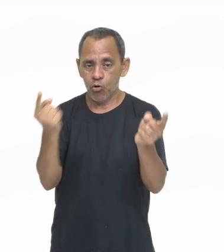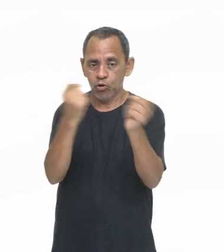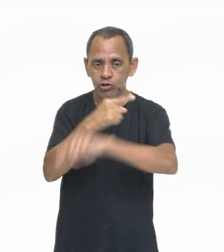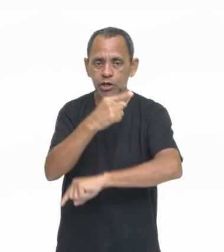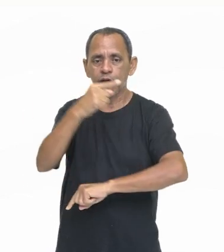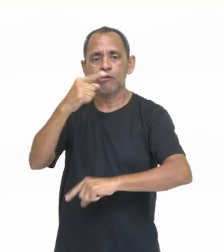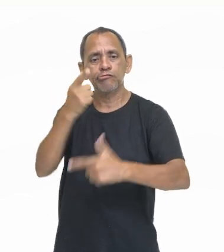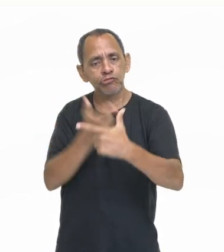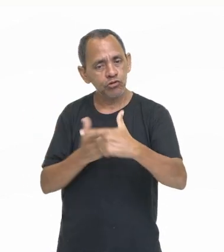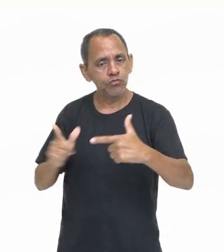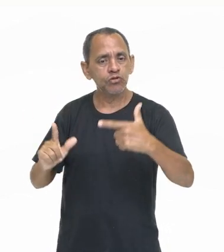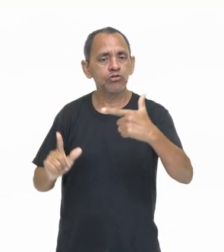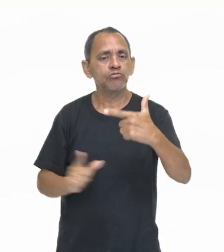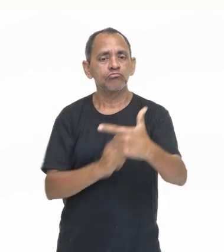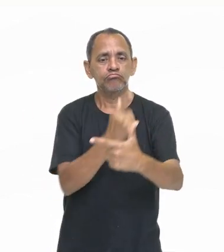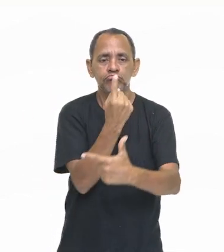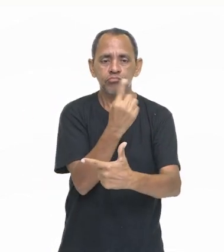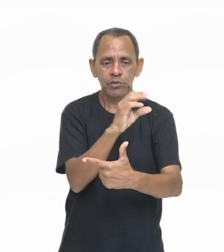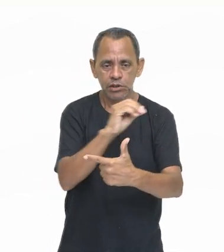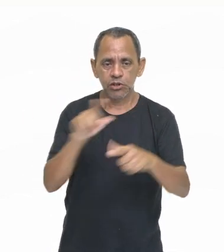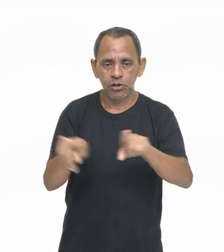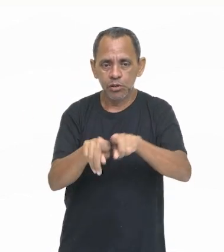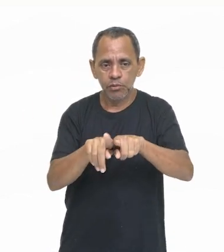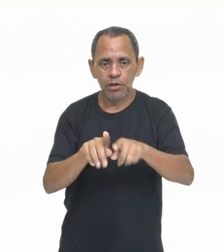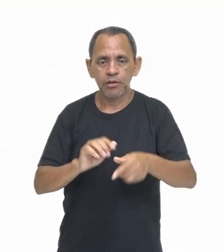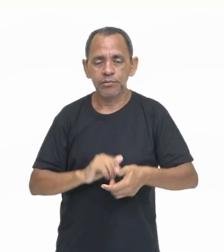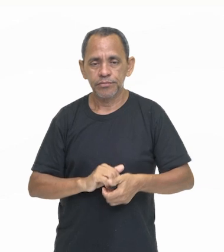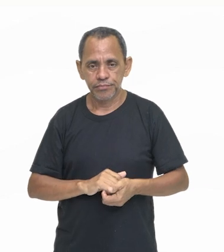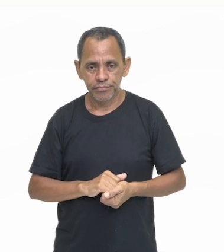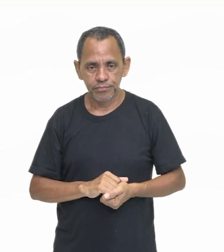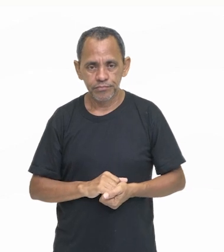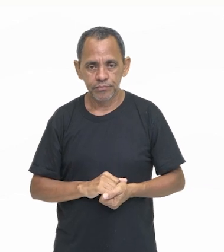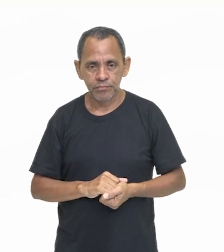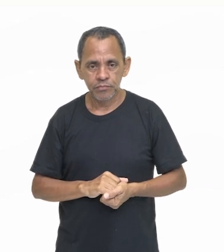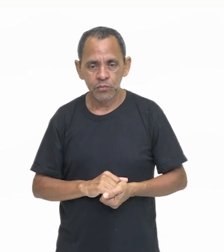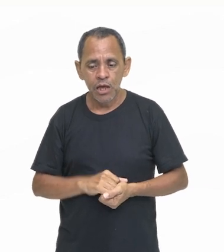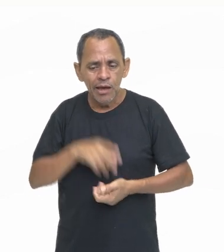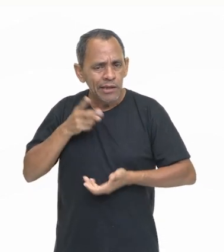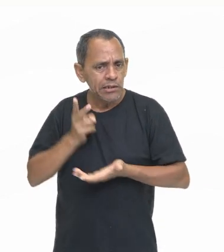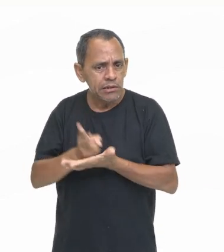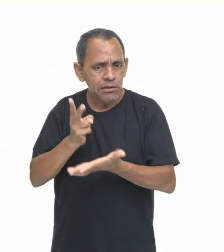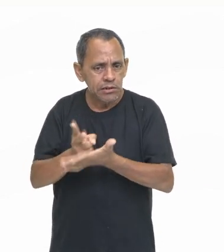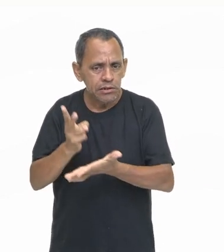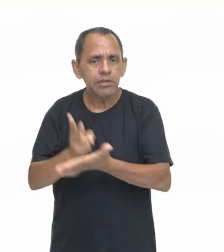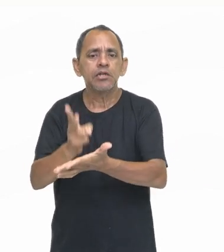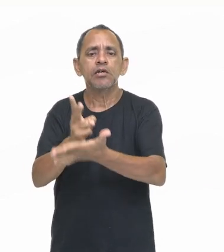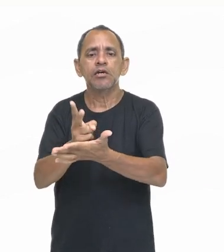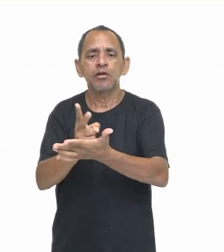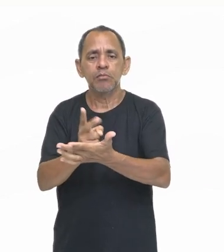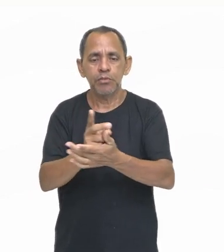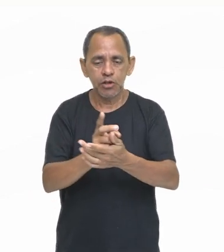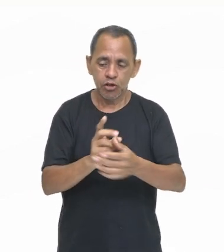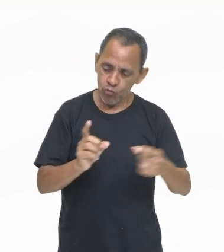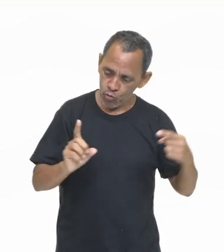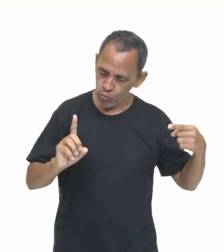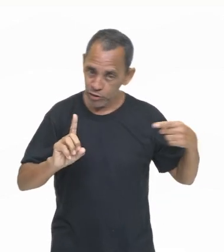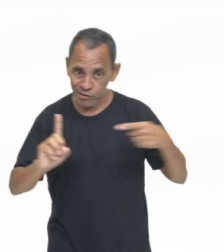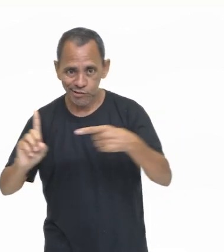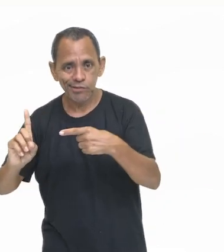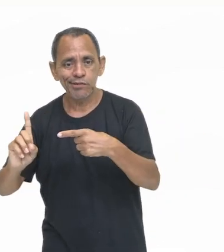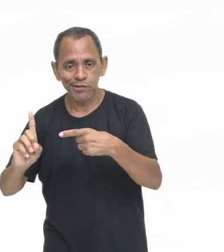para a direita. Se eu estou mostrando para a direita, eu multiplico. Se eu estou transformando para uma unidade que está à esquerda, a gente